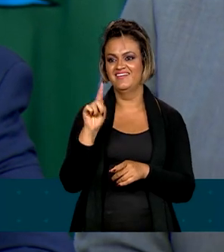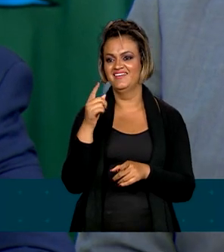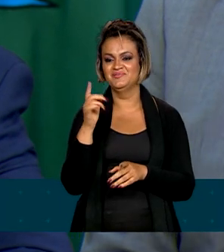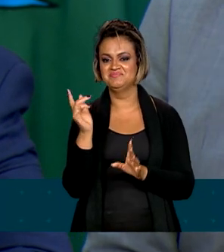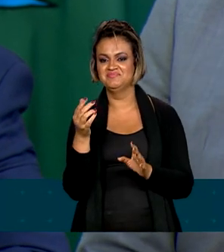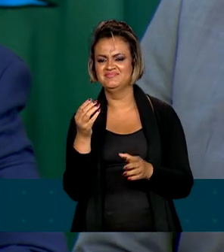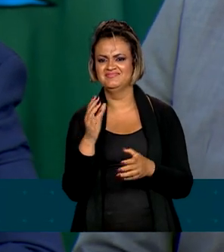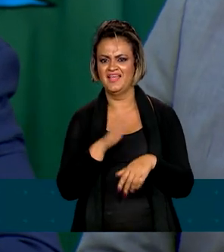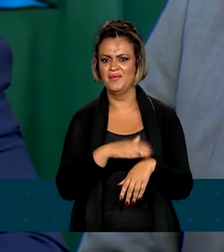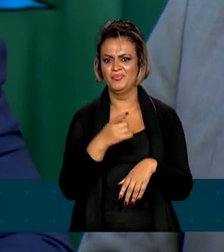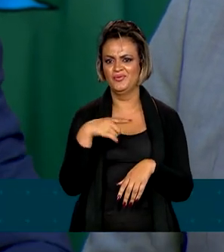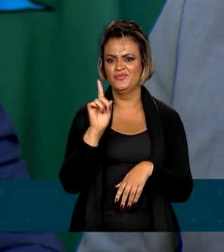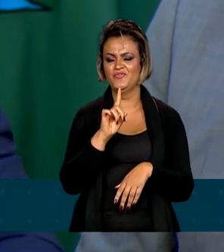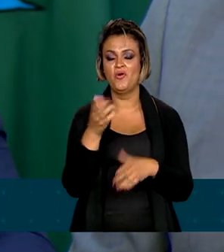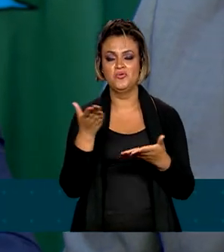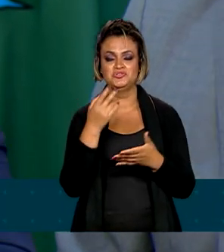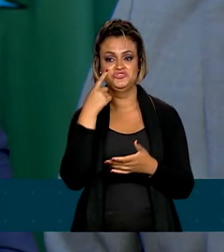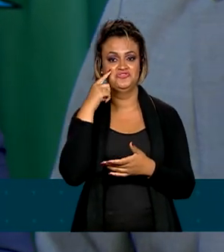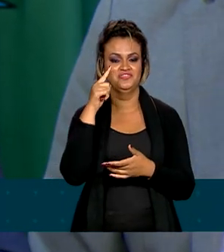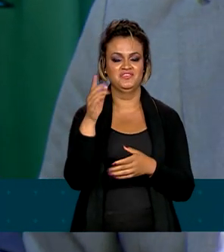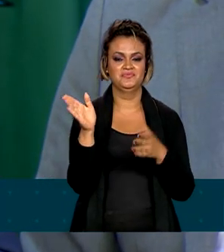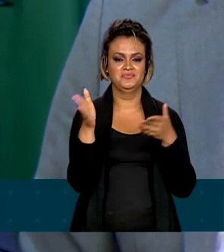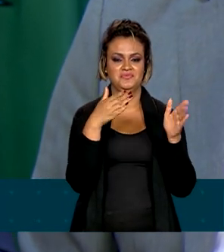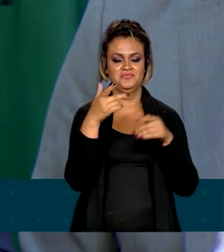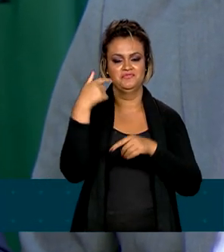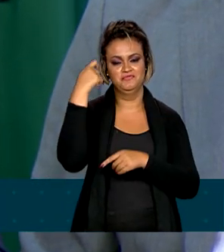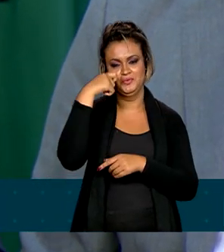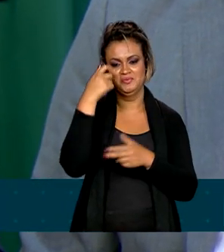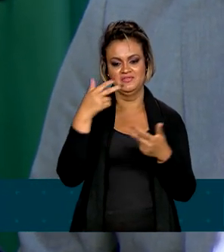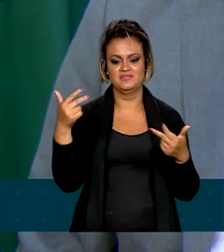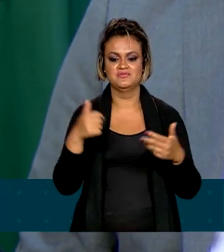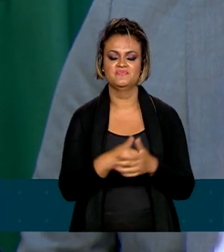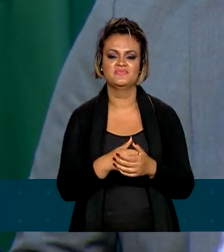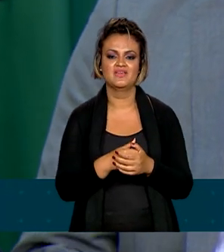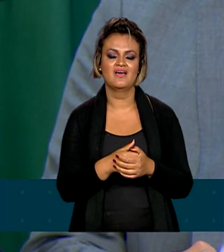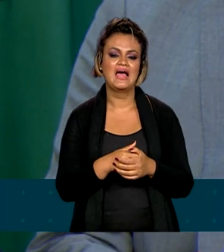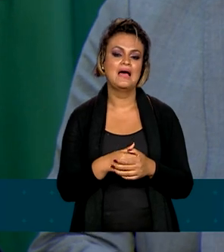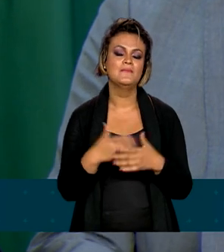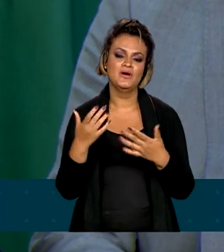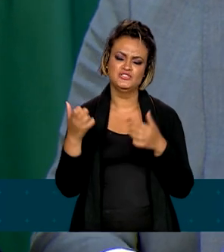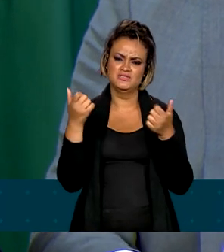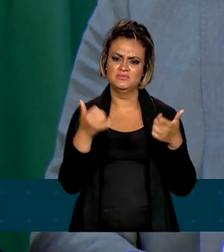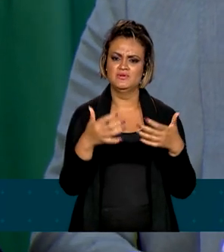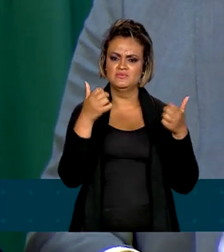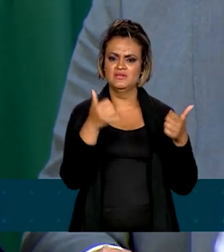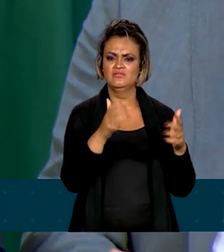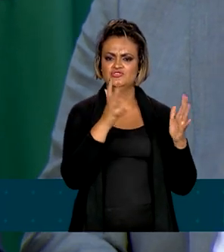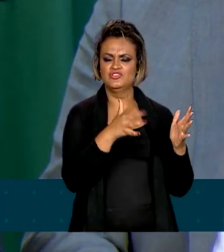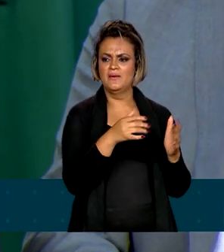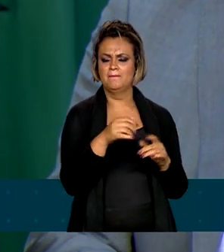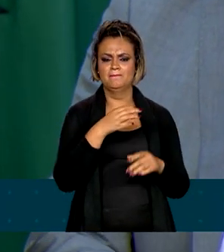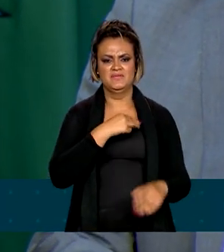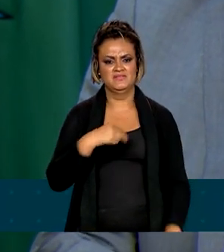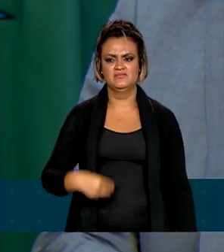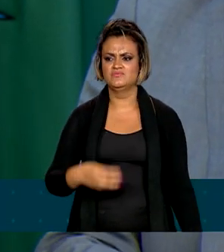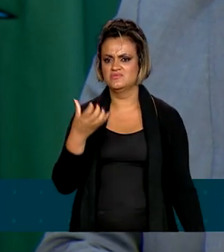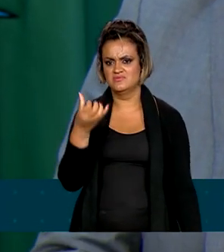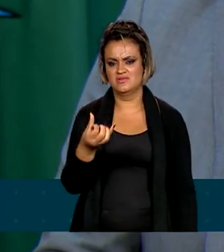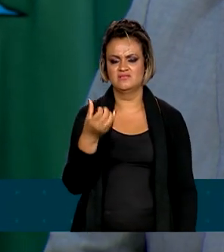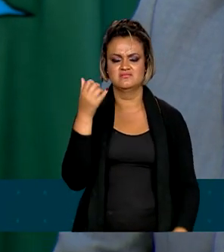filmes. Olha, nós já falamos aqui, pelo menos 6 ministros já